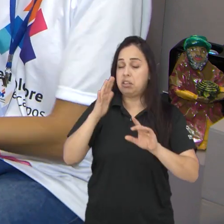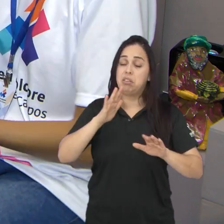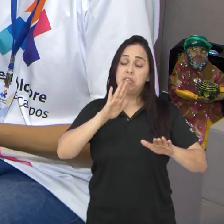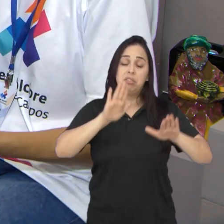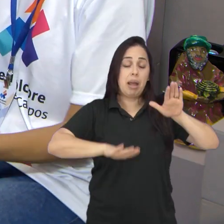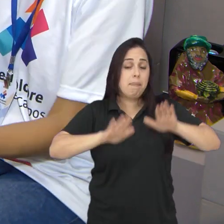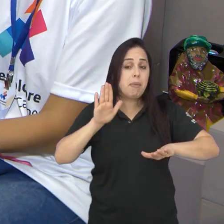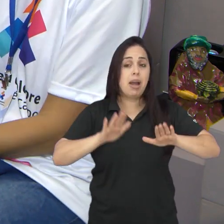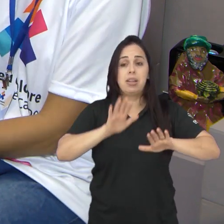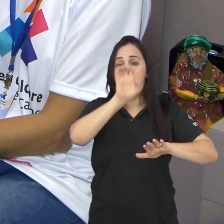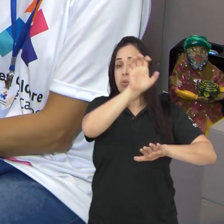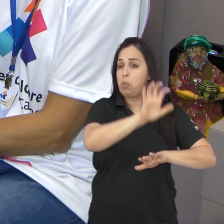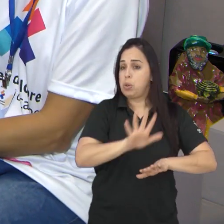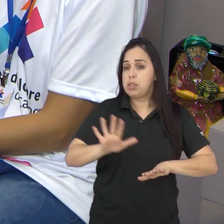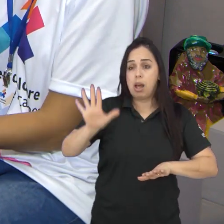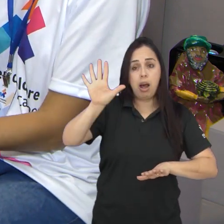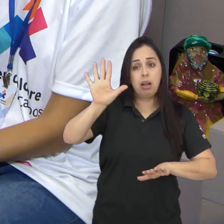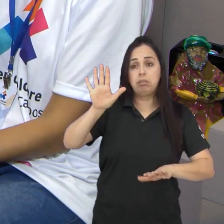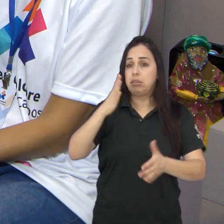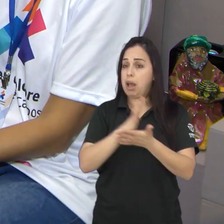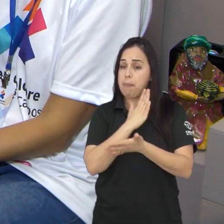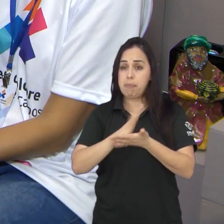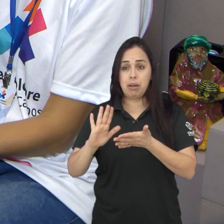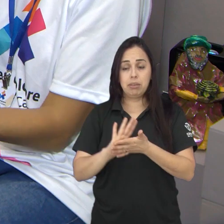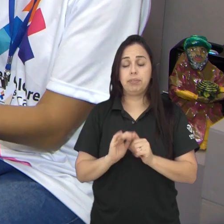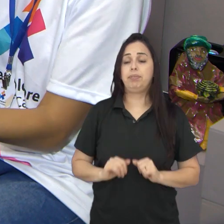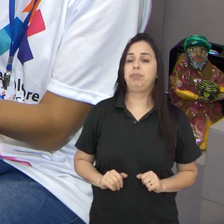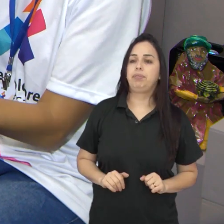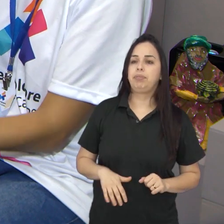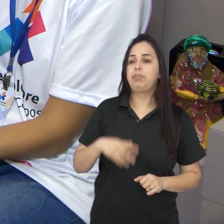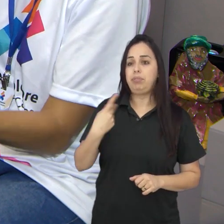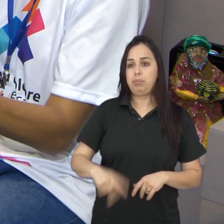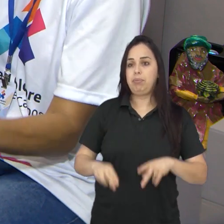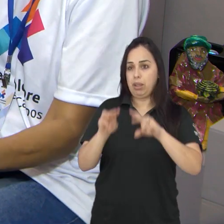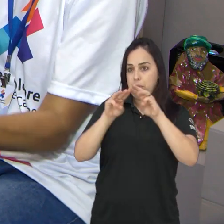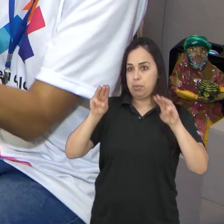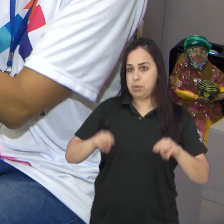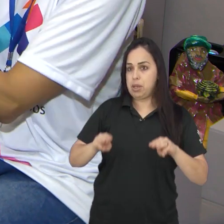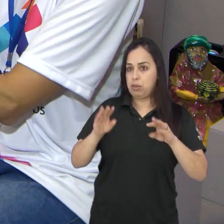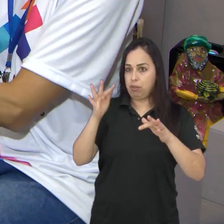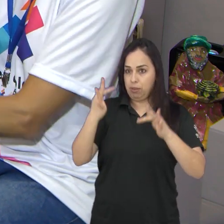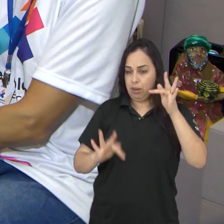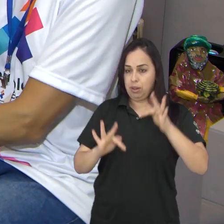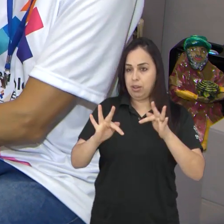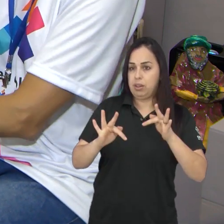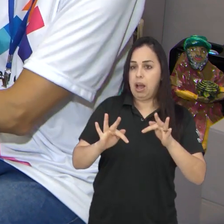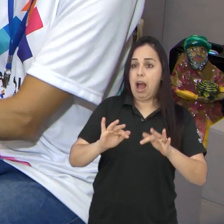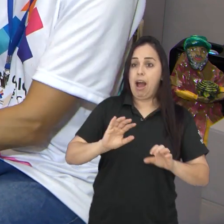com a região, né? Aqui no Museu do Folclore a gente termina no